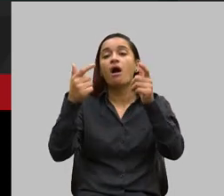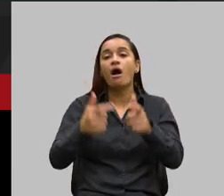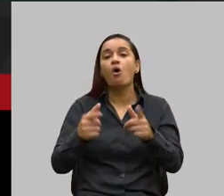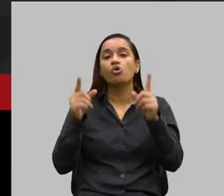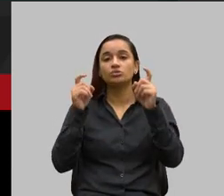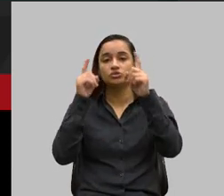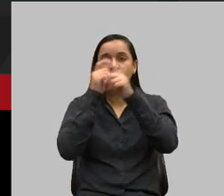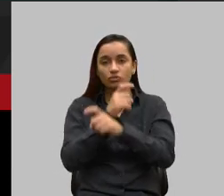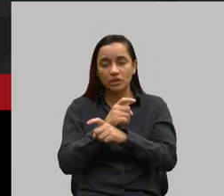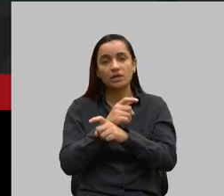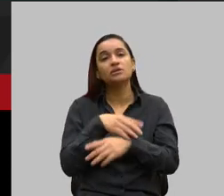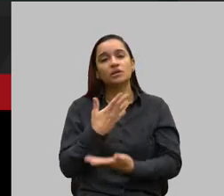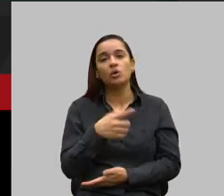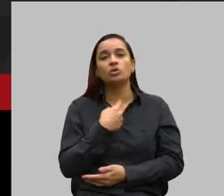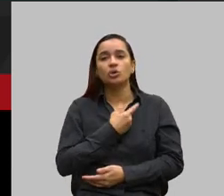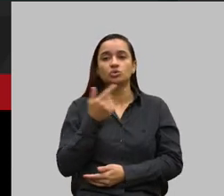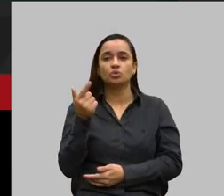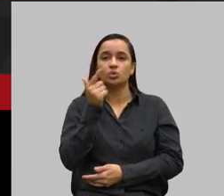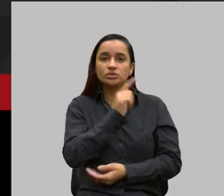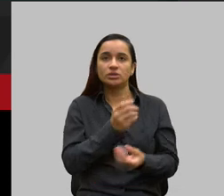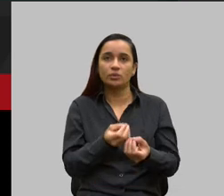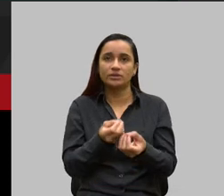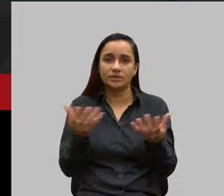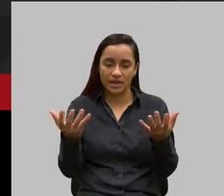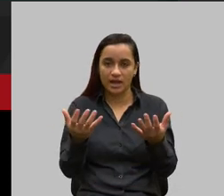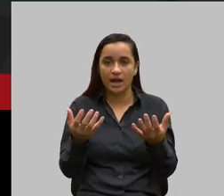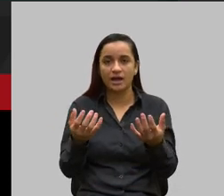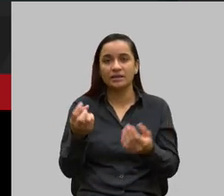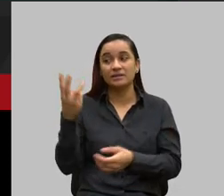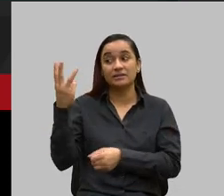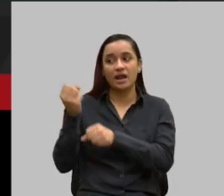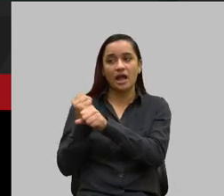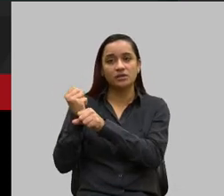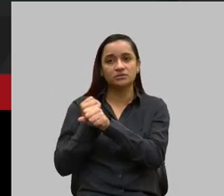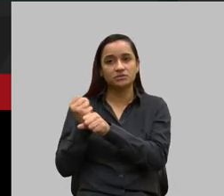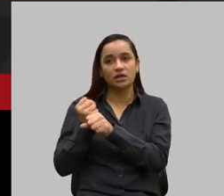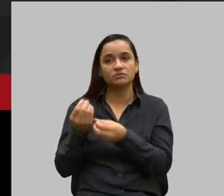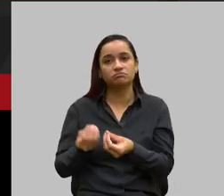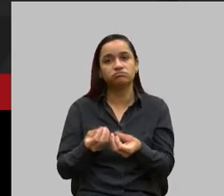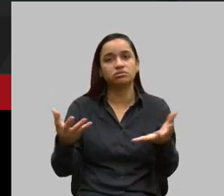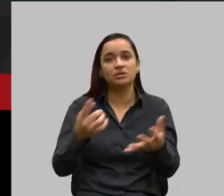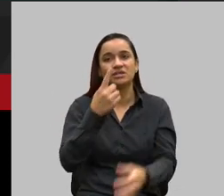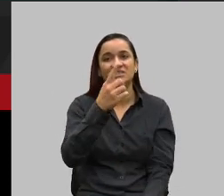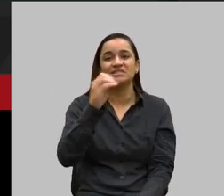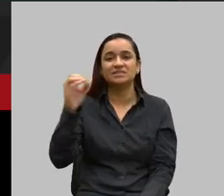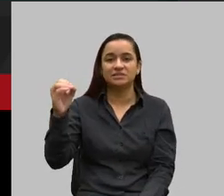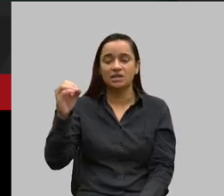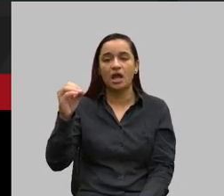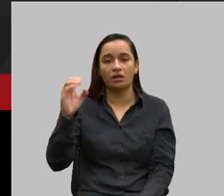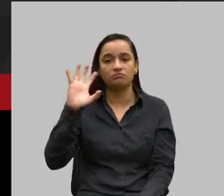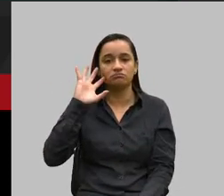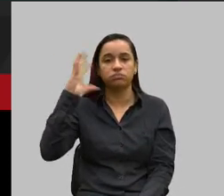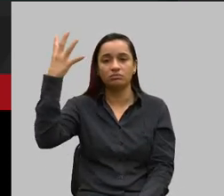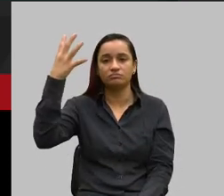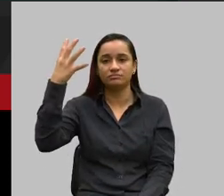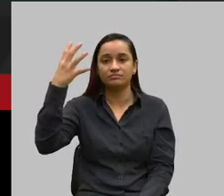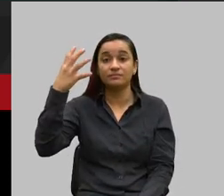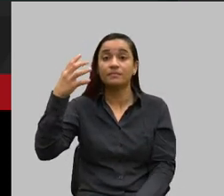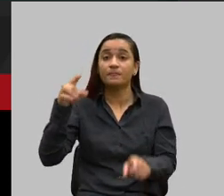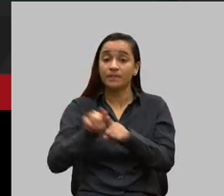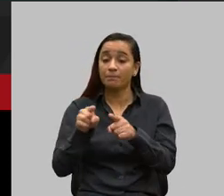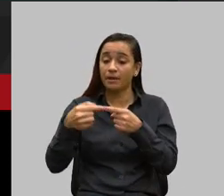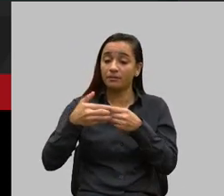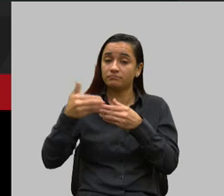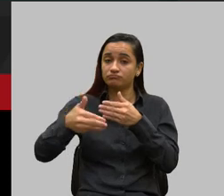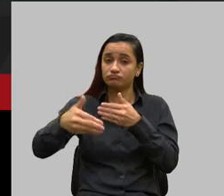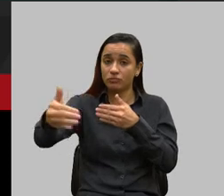conseguimos entregar em 3 anos sem substações e nos próximos 3 anos entregaremos mais